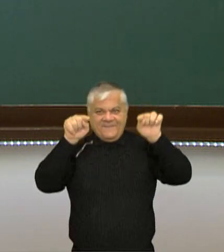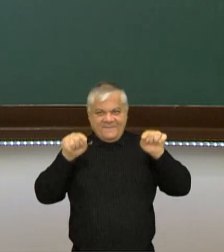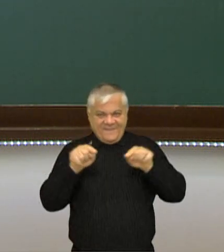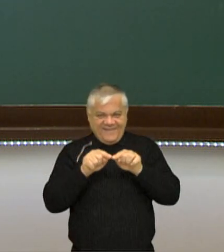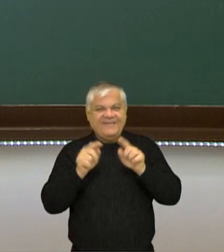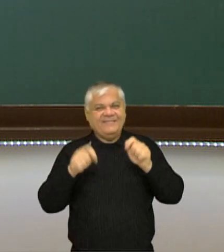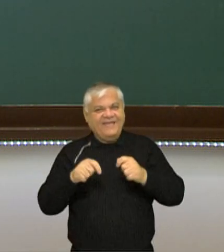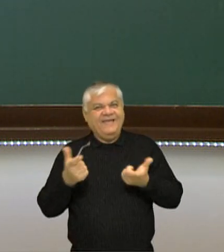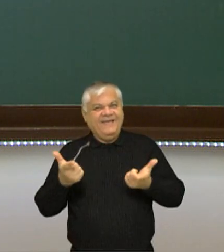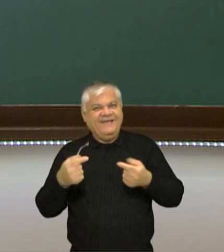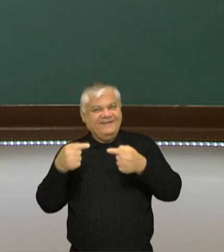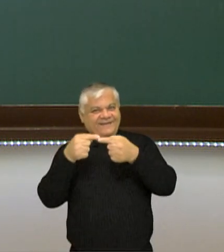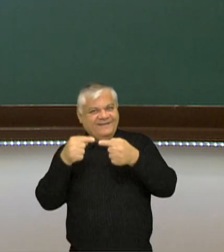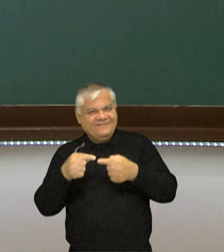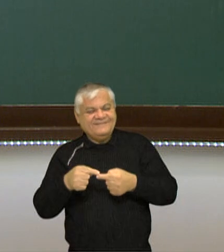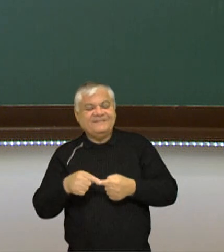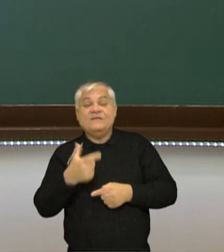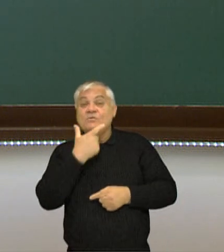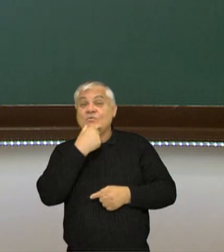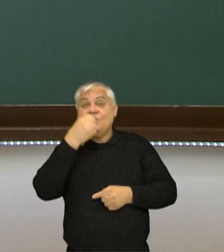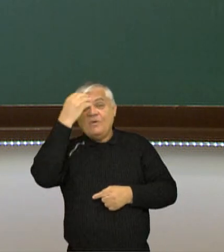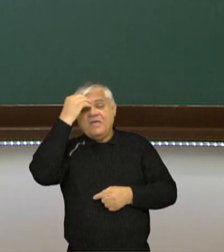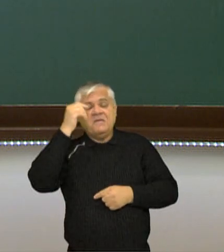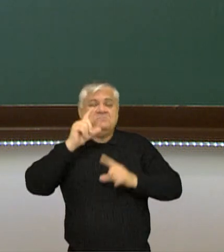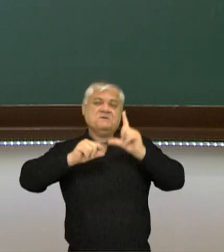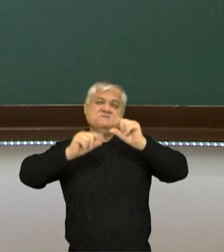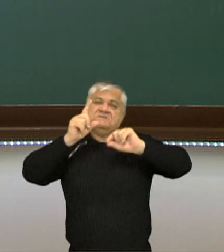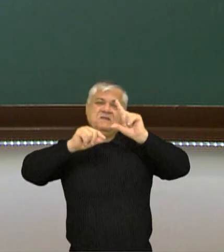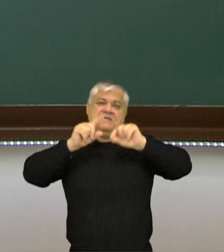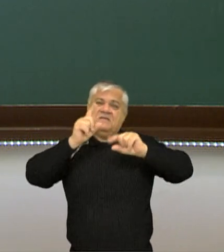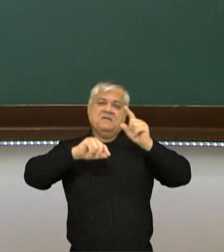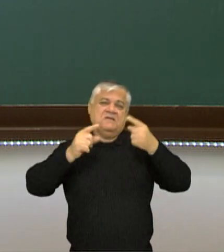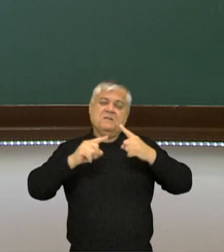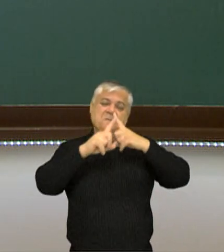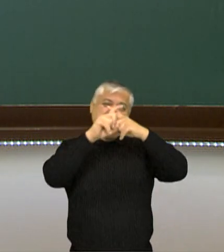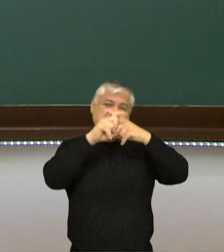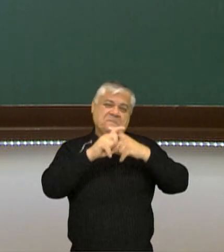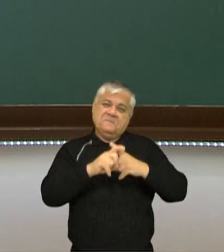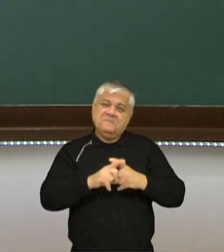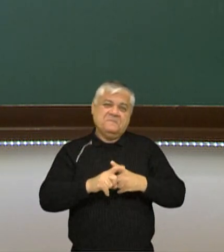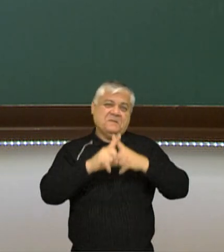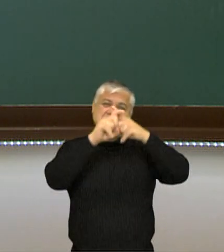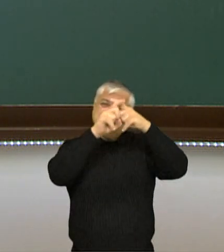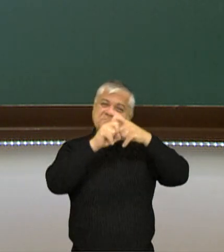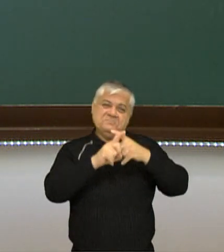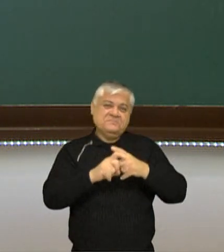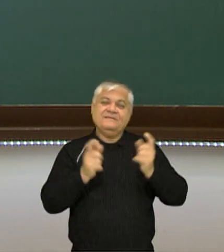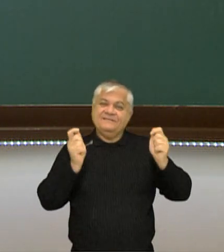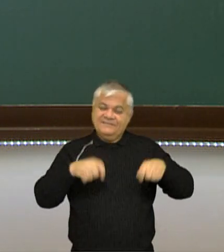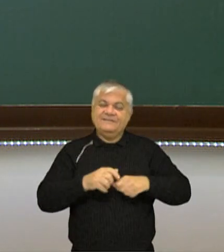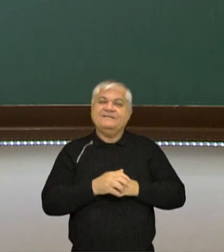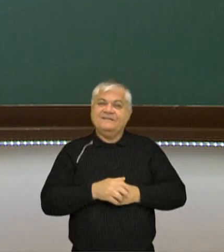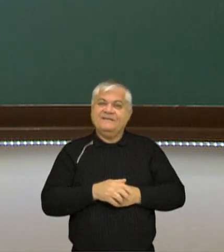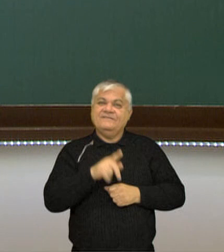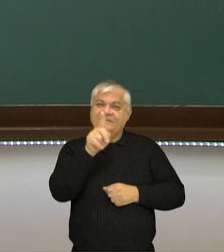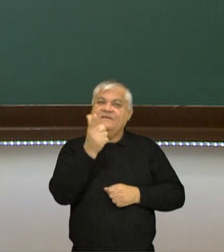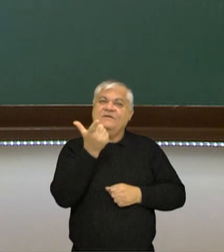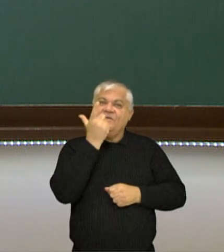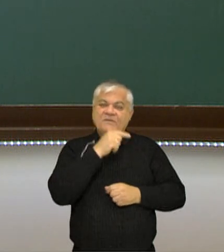E o rei, você pode fazer uma estrela ou um asterisco, né? Com 5 pontas, e daí você